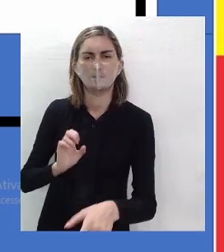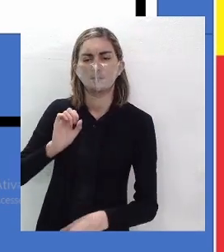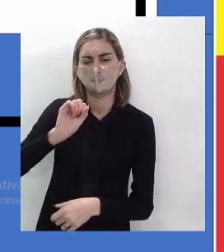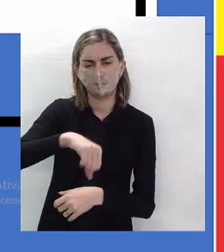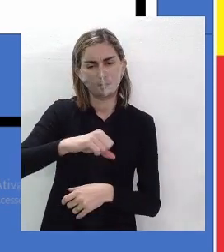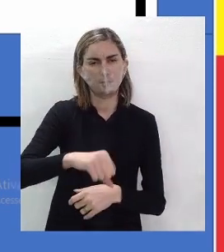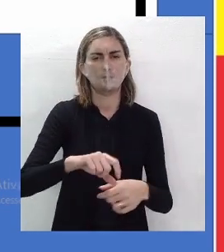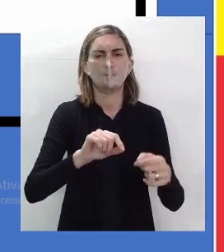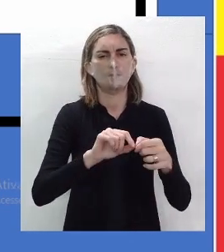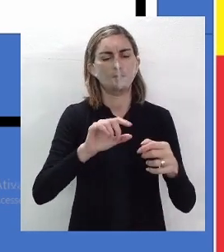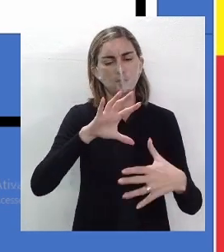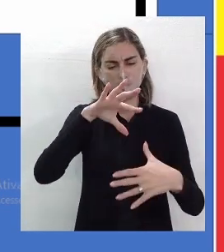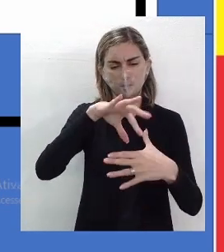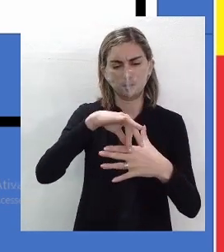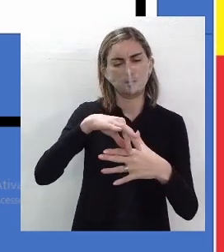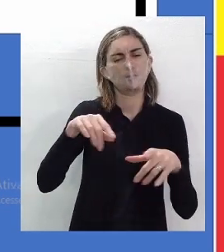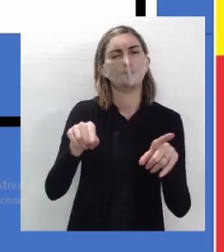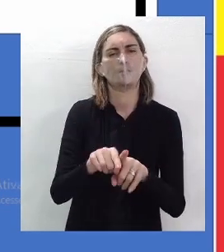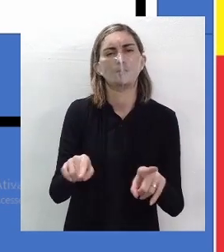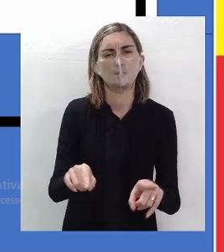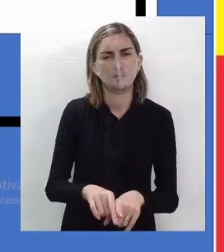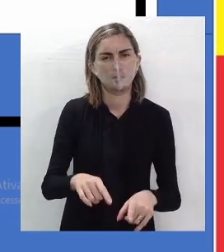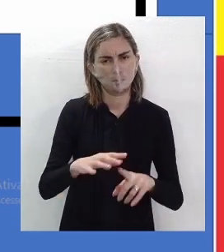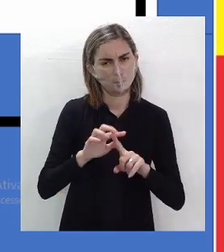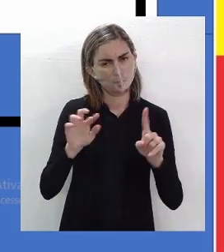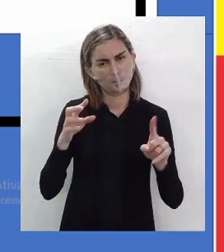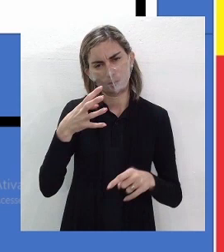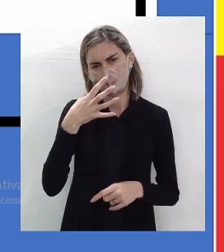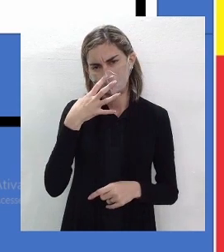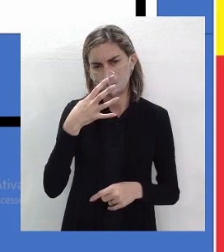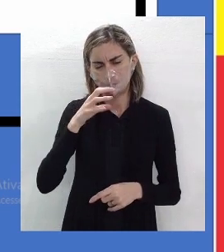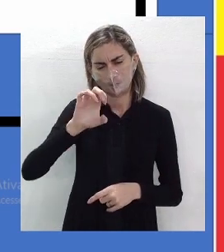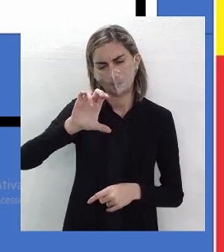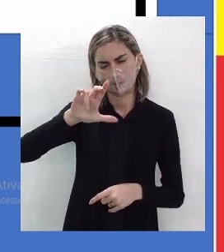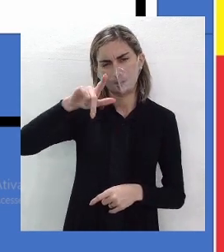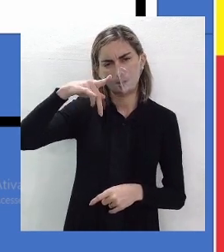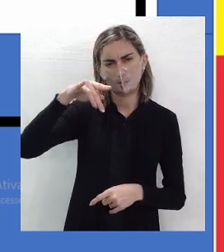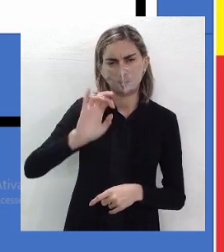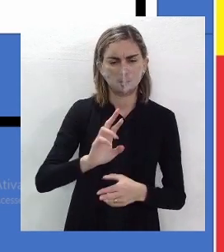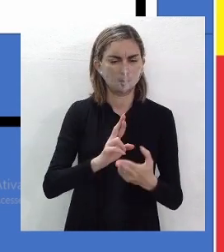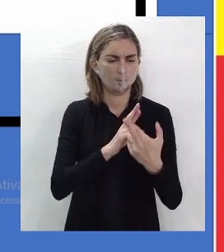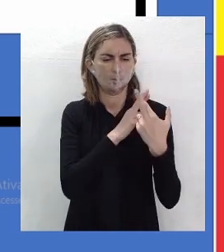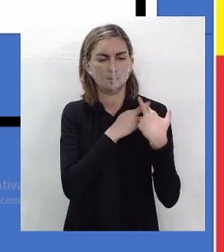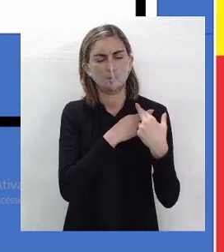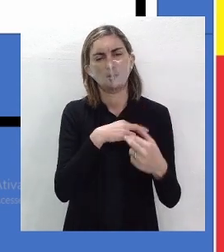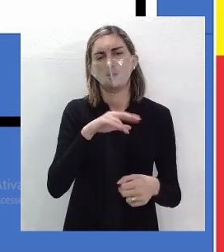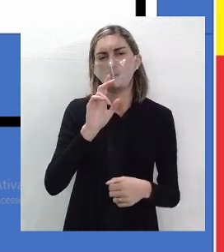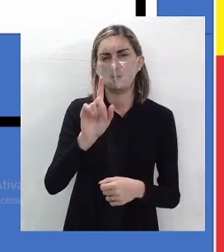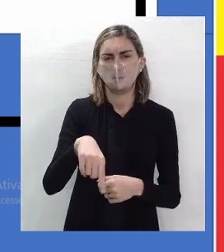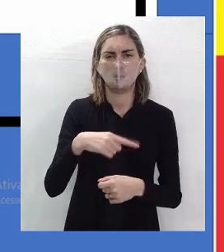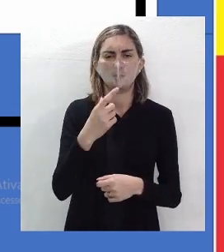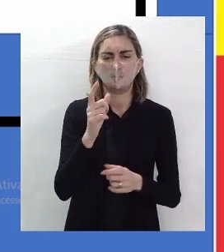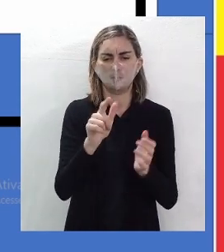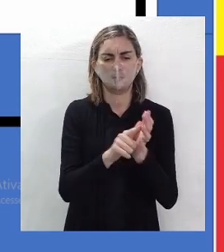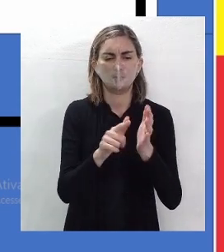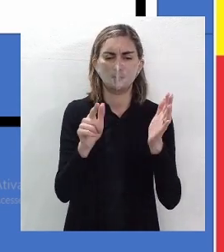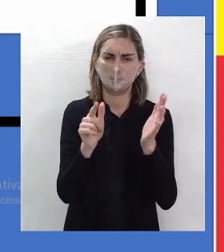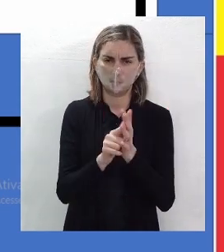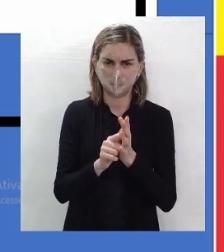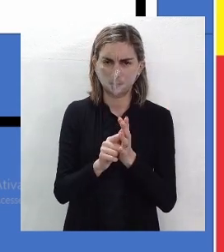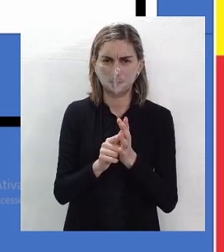elas formam um clipe também. Mas observe, não é? Que o clipe, a função oficial dele é juntar dois